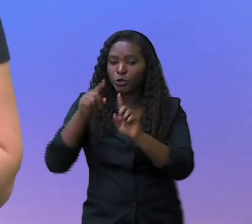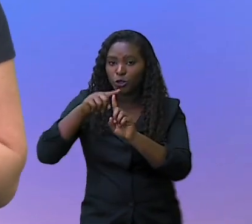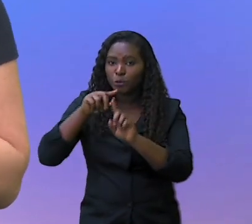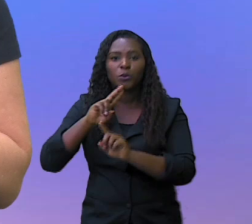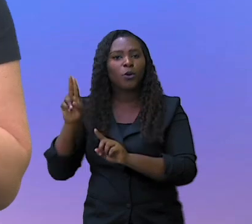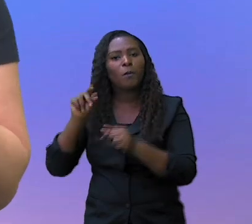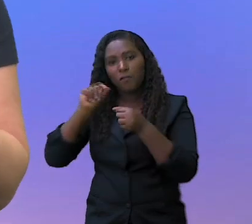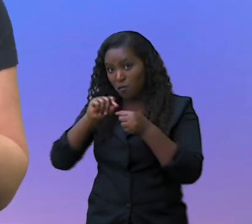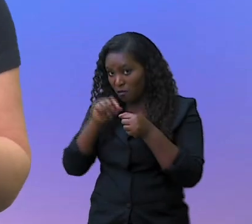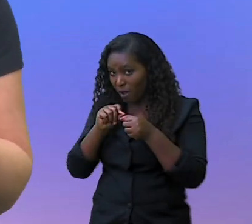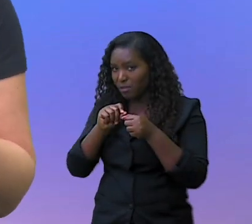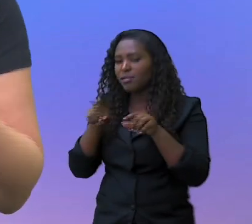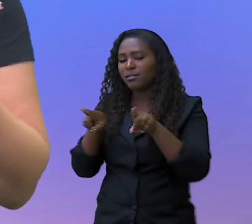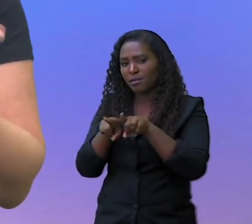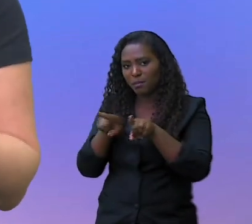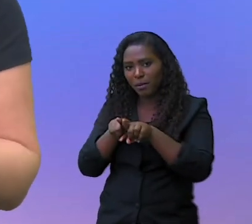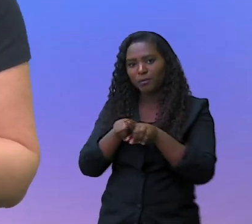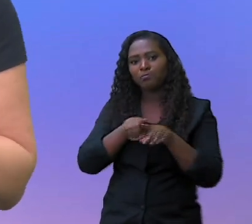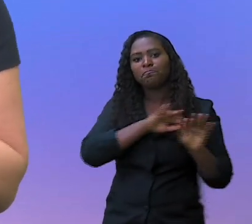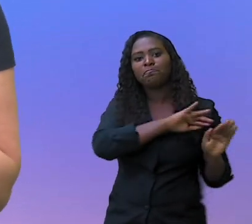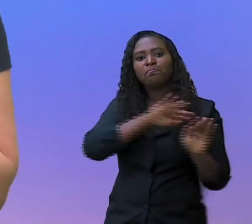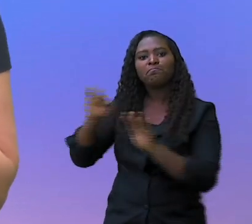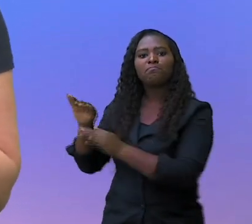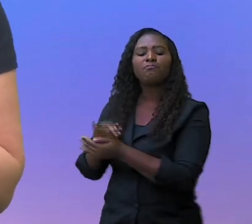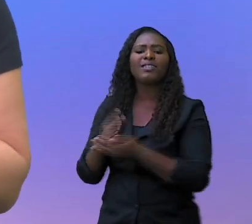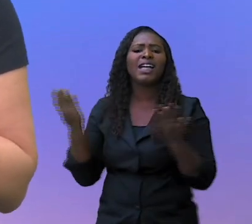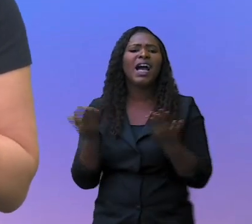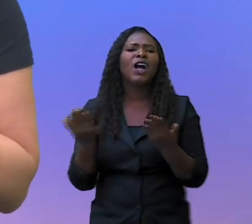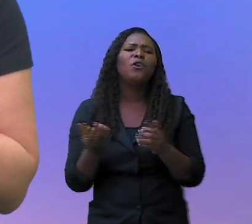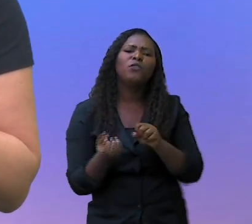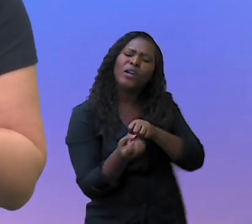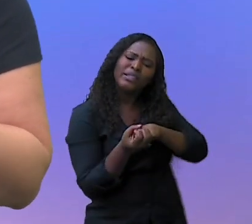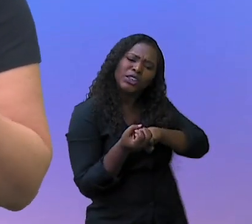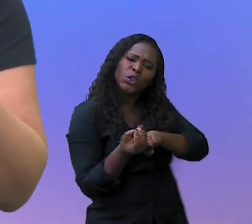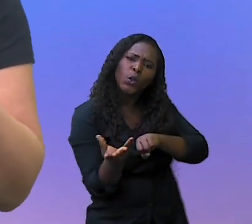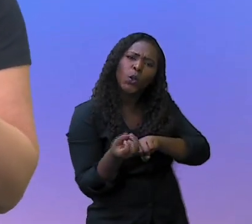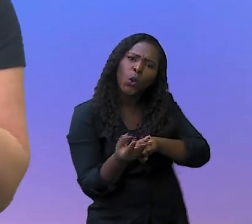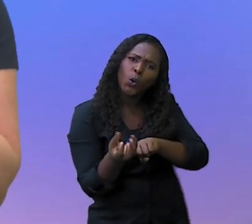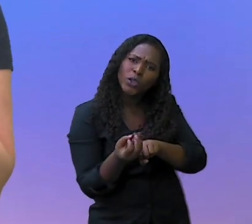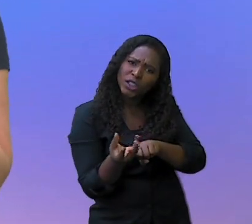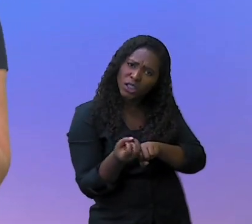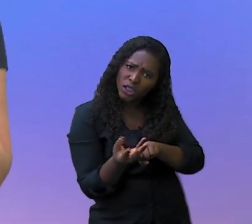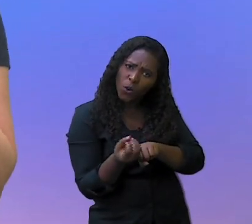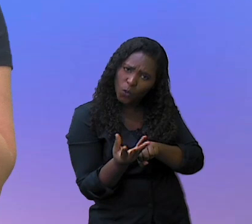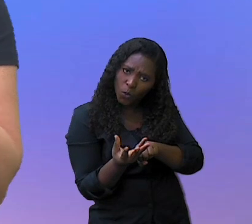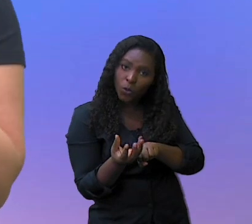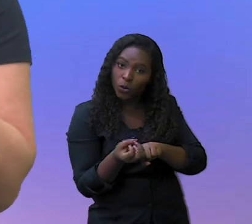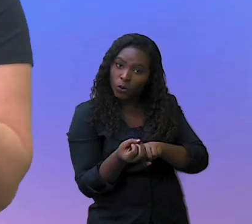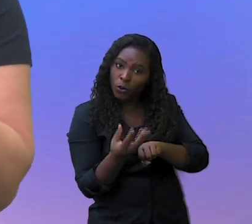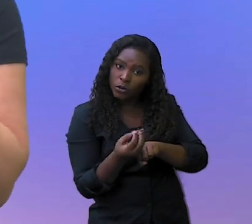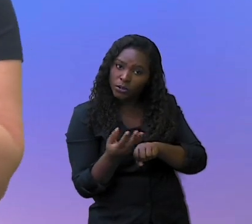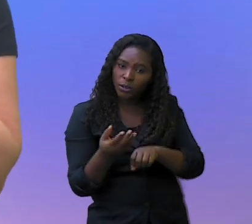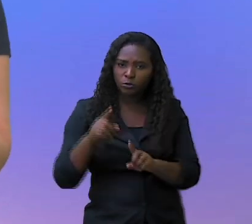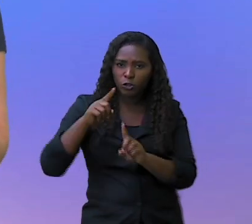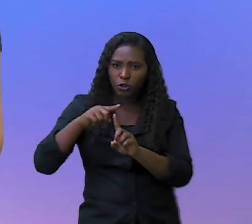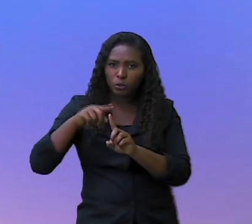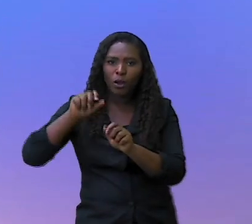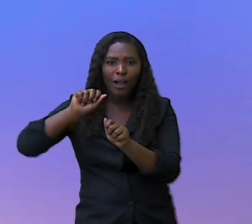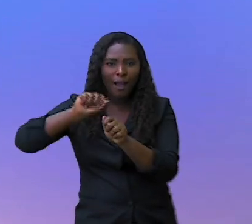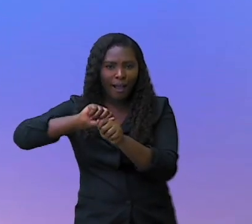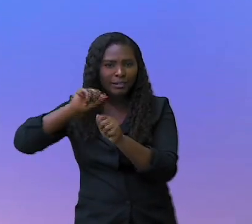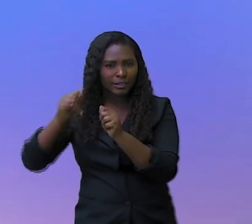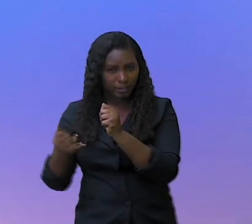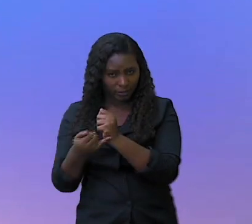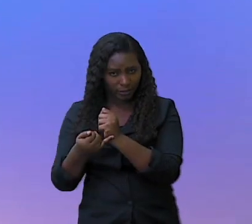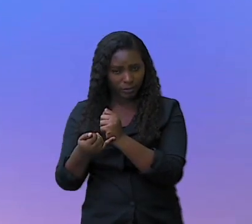adjetiva. Sim, quando eu falo de locução, eu estou falando de um conjunto de palavras, né? Em algumas construções, a combinação de um